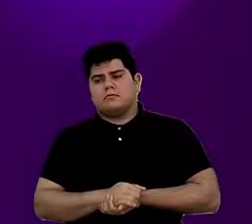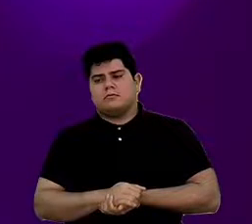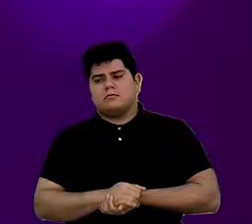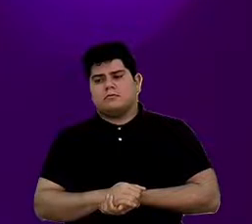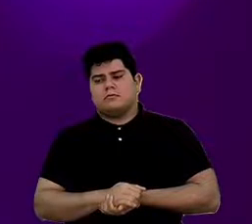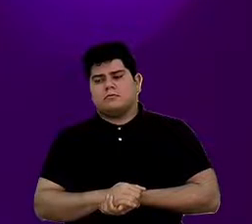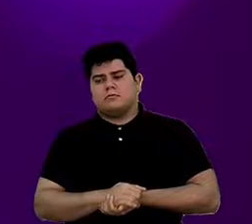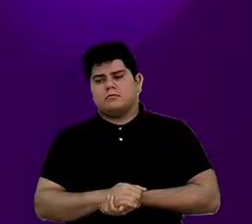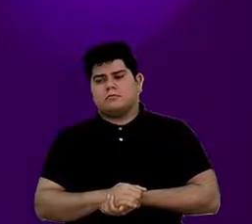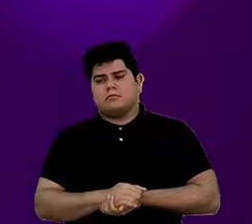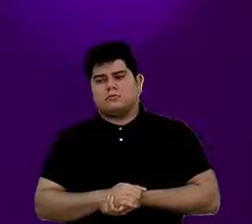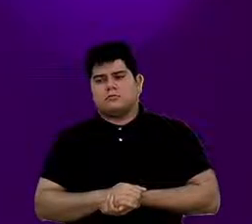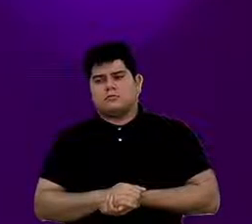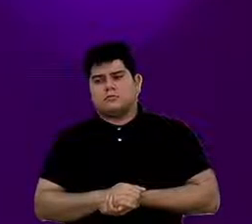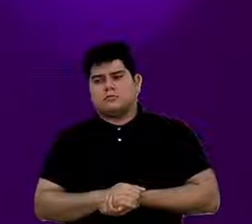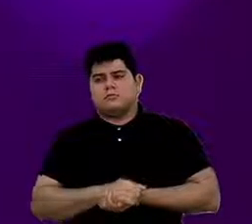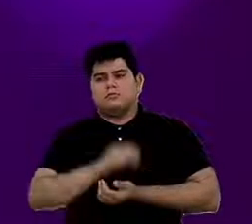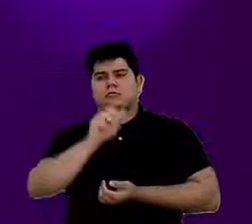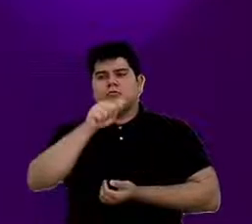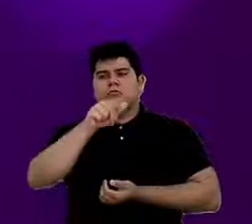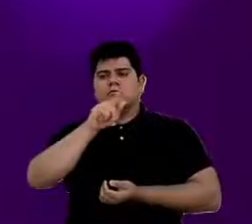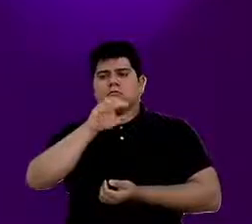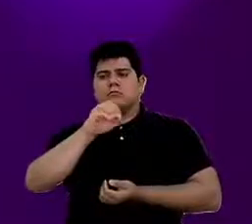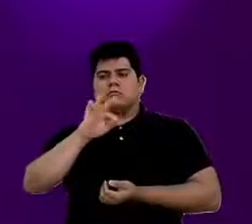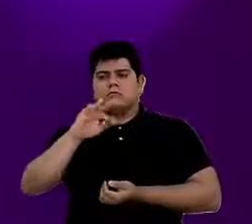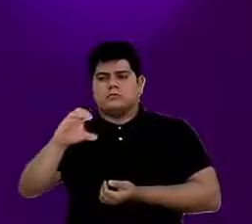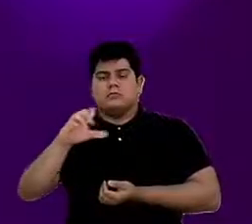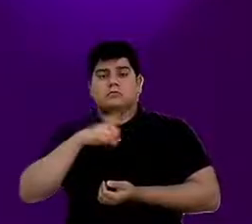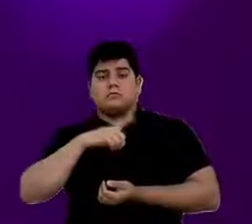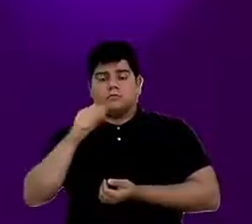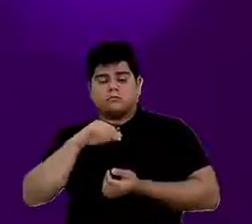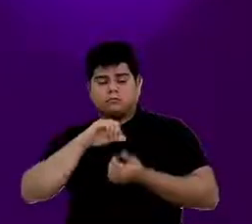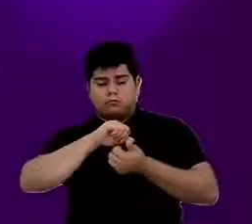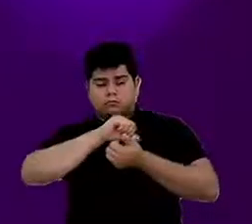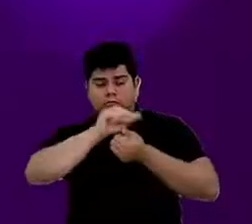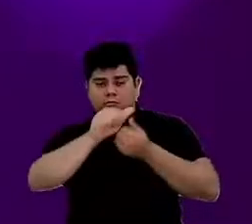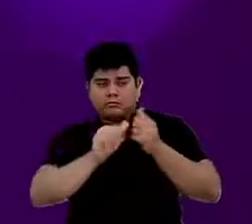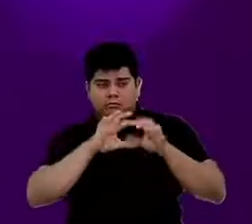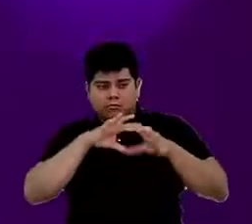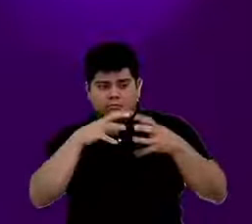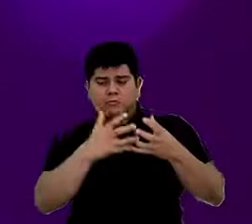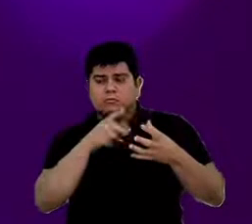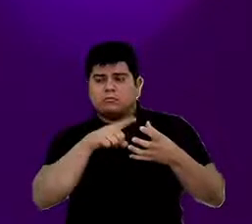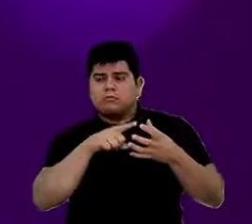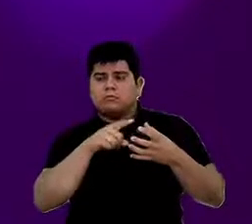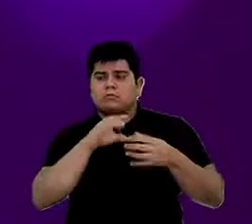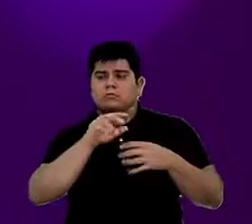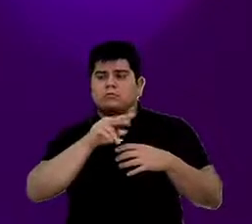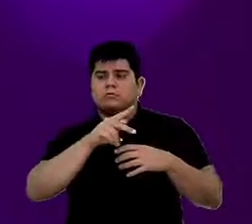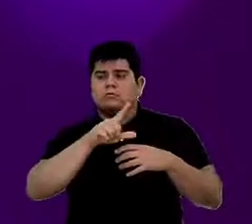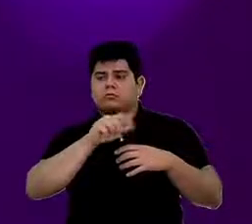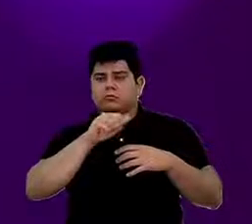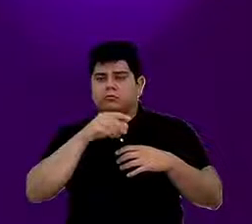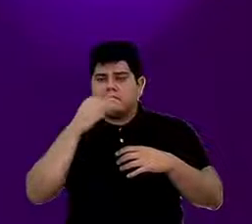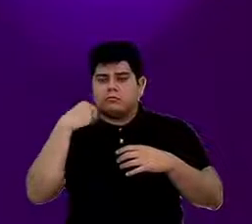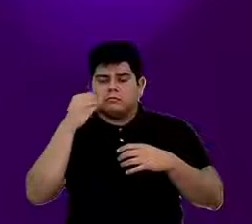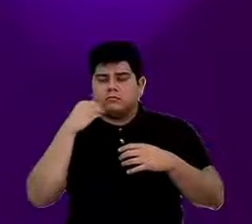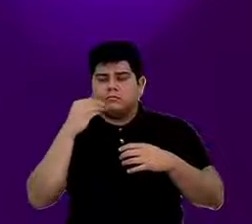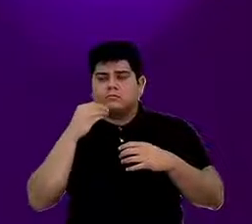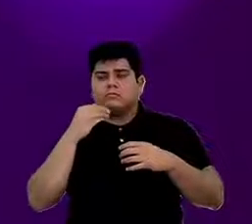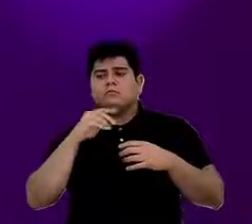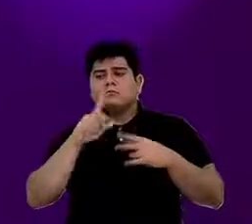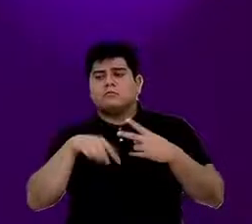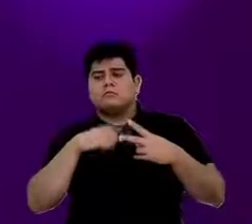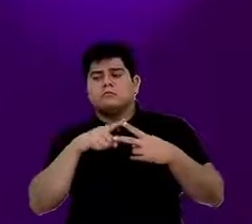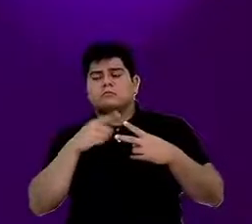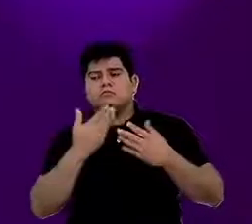A angiotomo permite, por critérios morfológicos, a caracterização da placa vulnerável e, segundo um